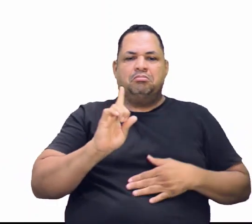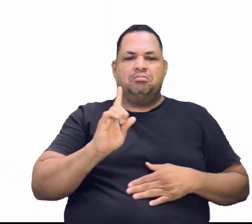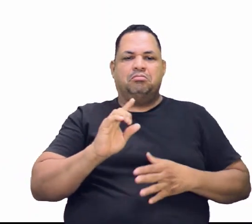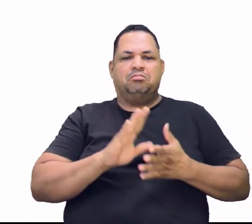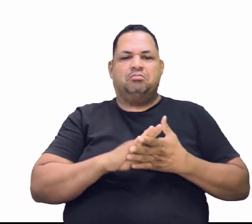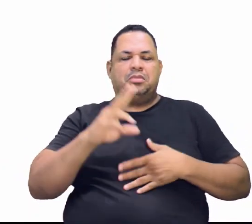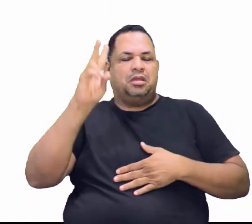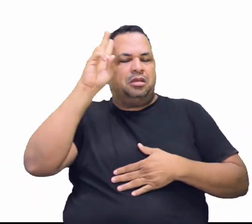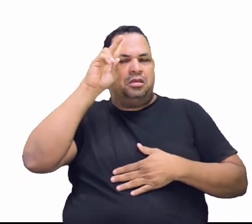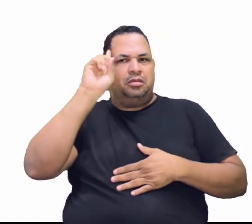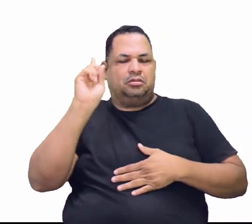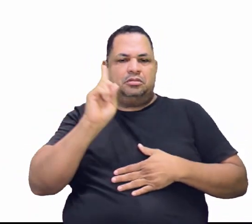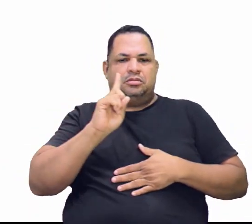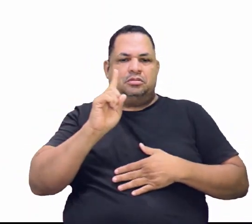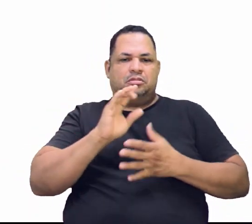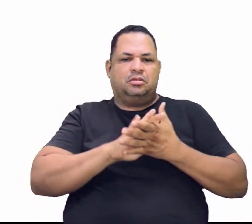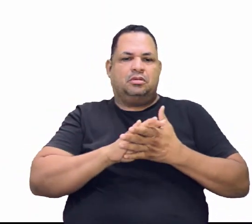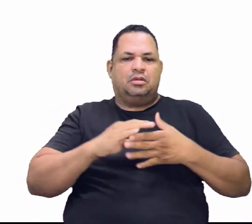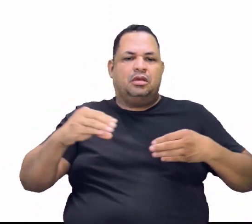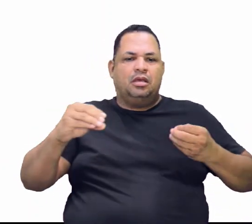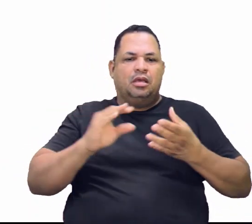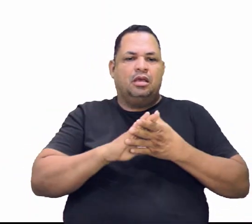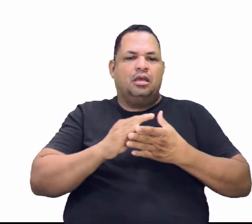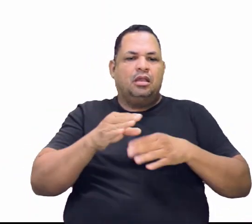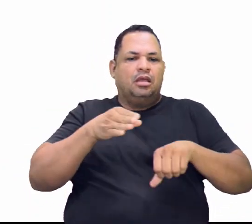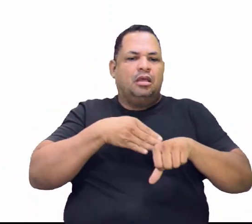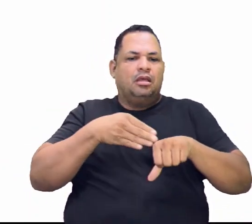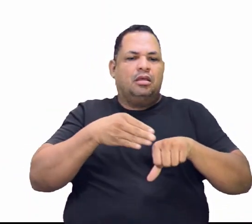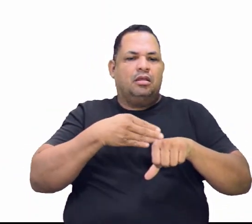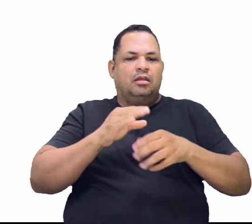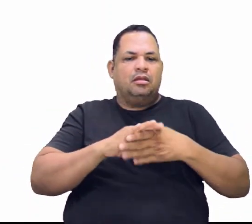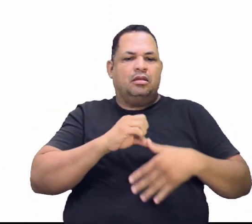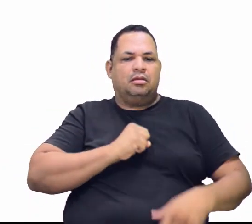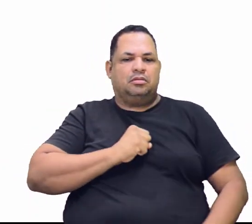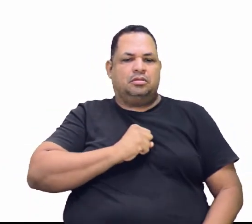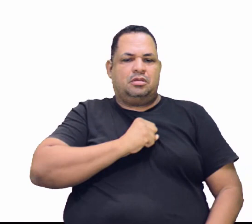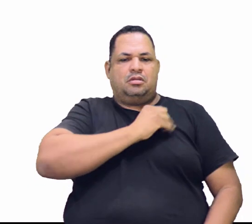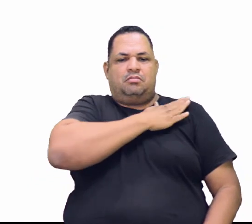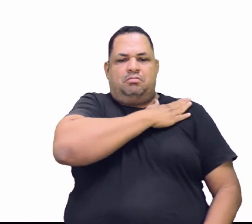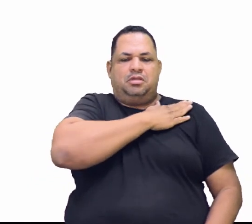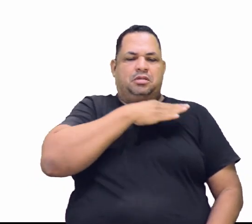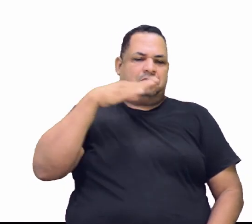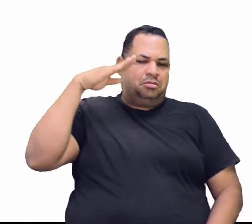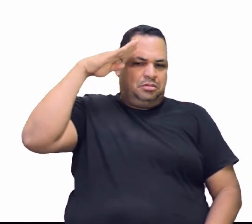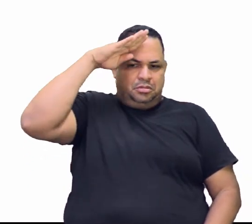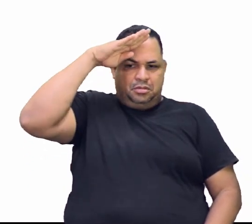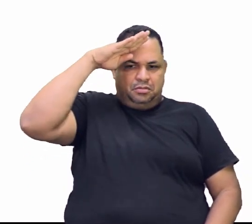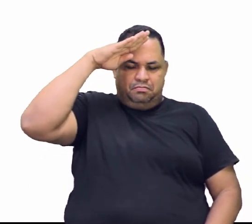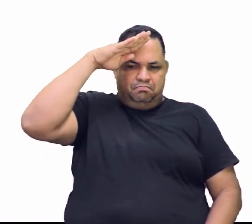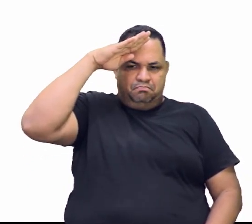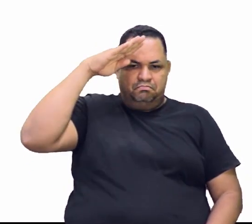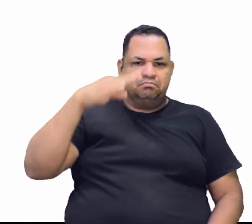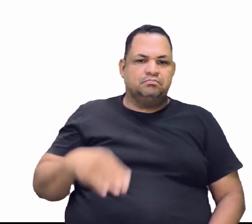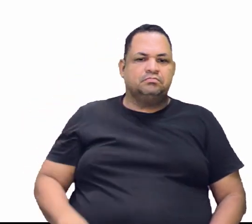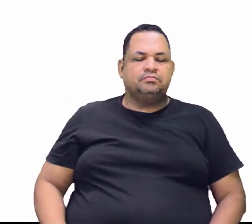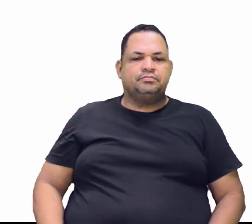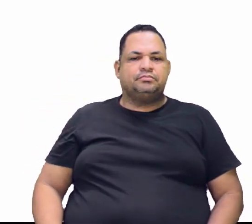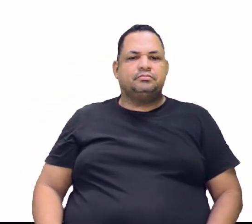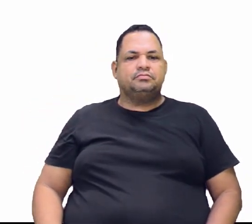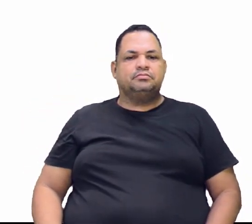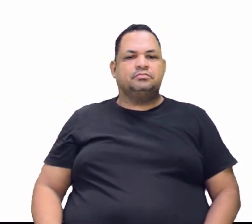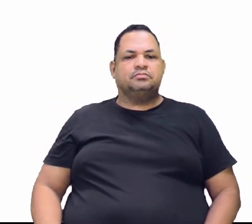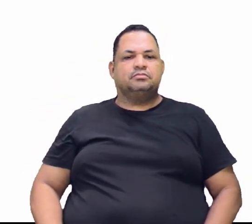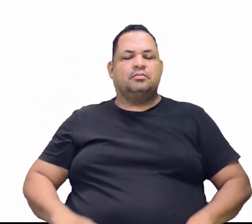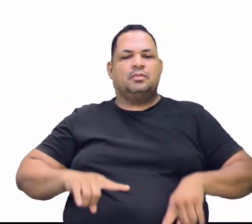paleontólogo, historiador, arqueólogo, não era nada disso, ele era militar. Só que